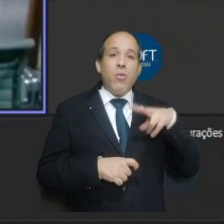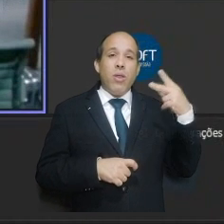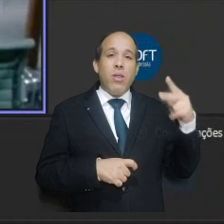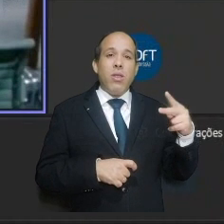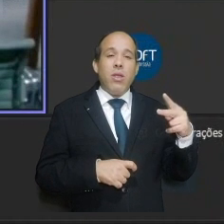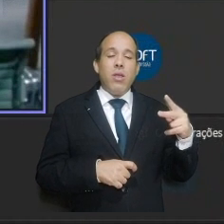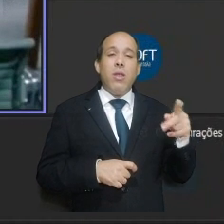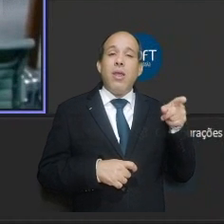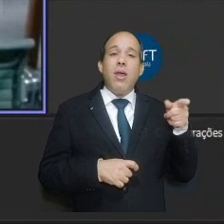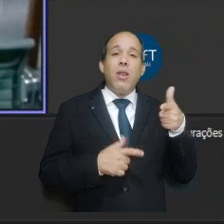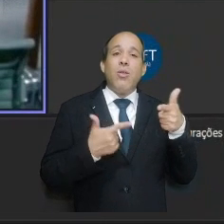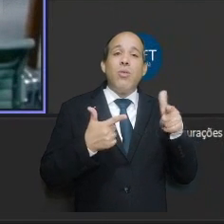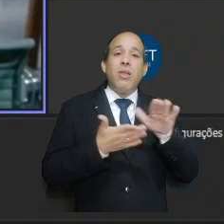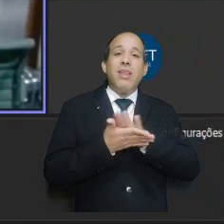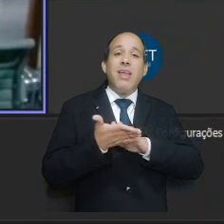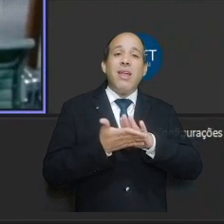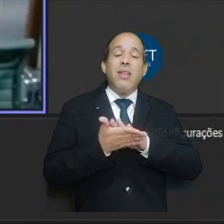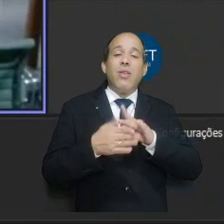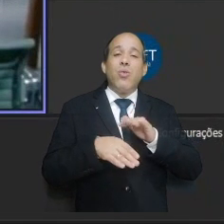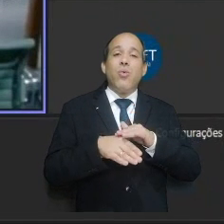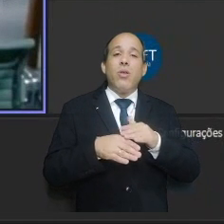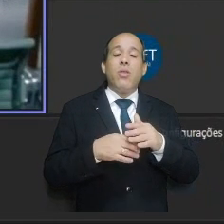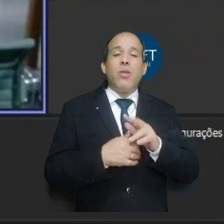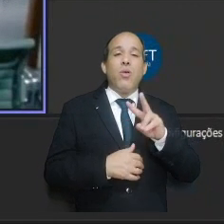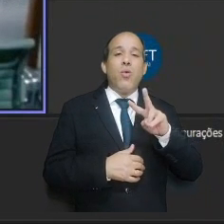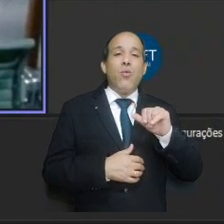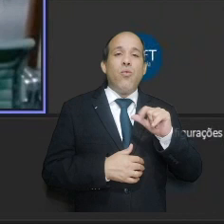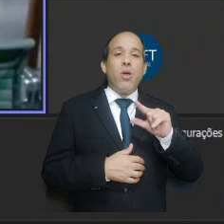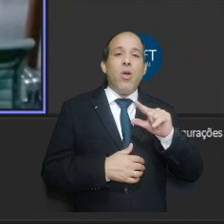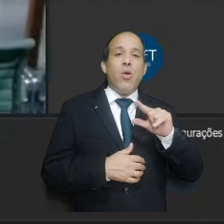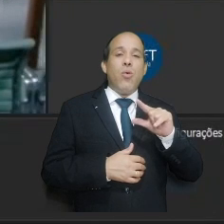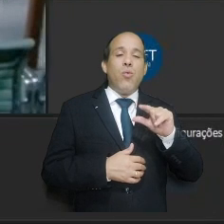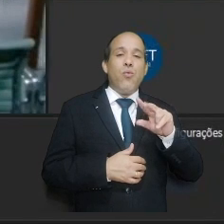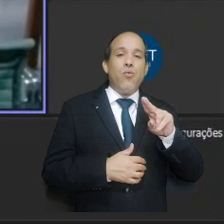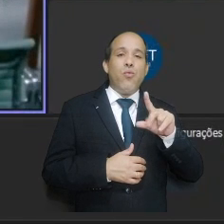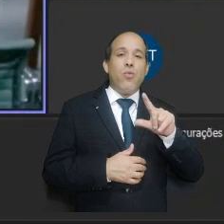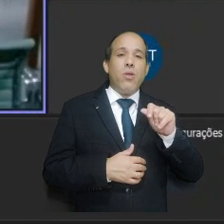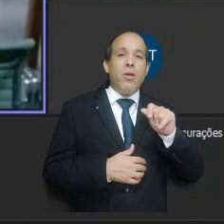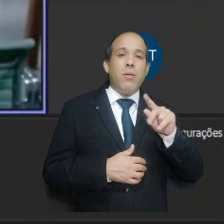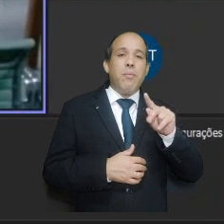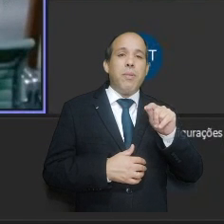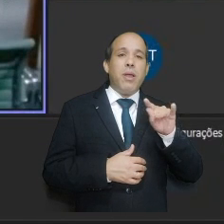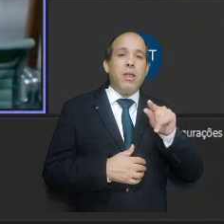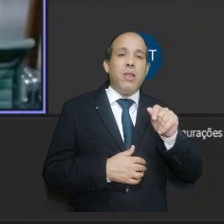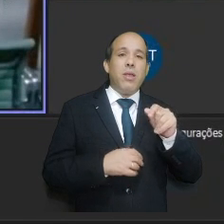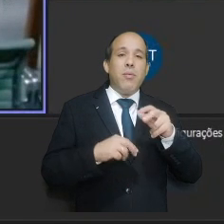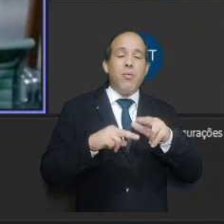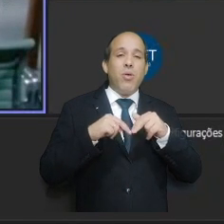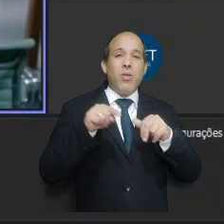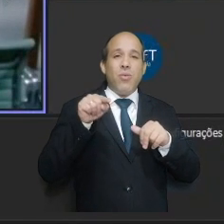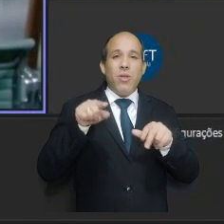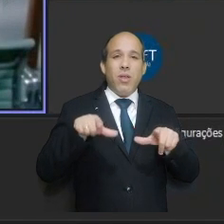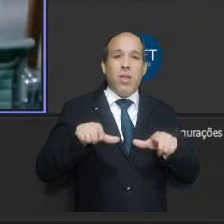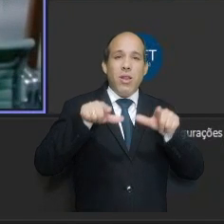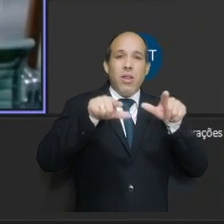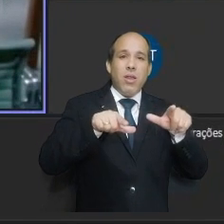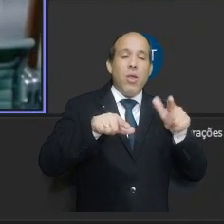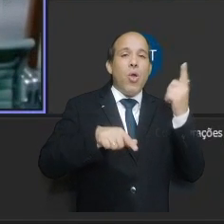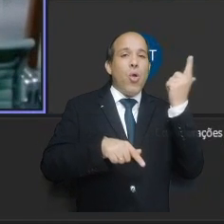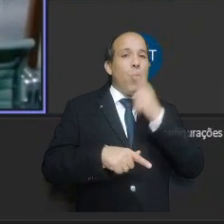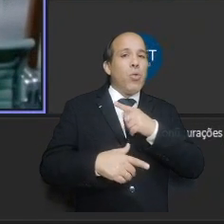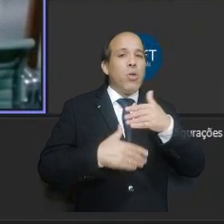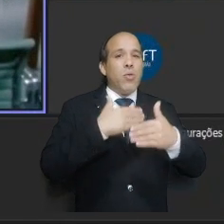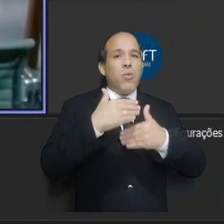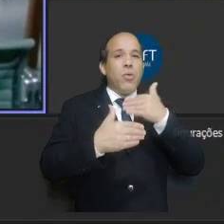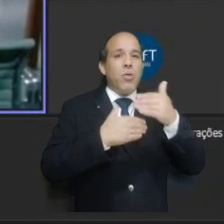laudo dele em uma clínica particular, é que ela não possui valvulopatia. Por conta da liminar deferida por